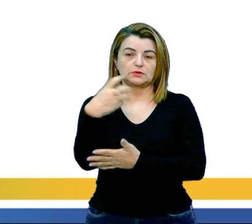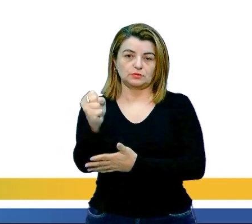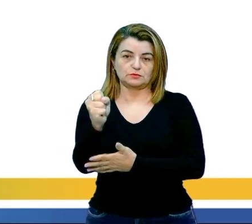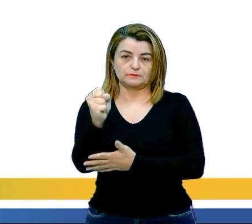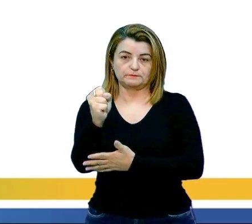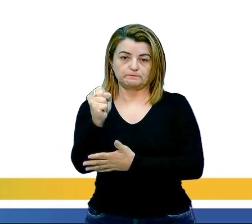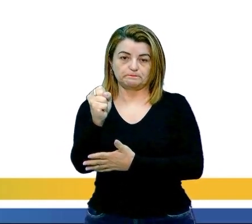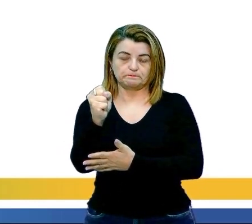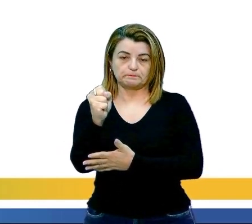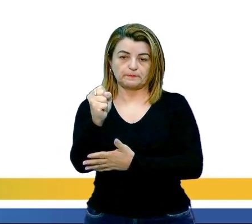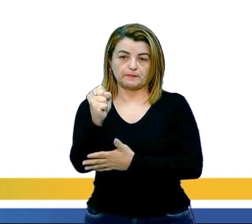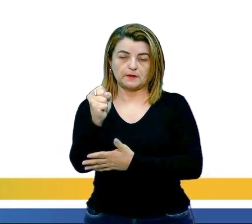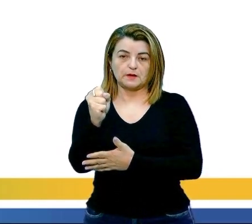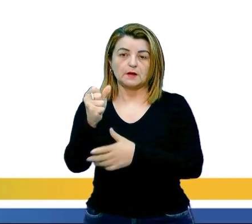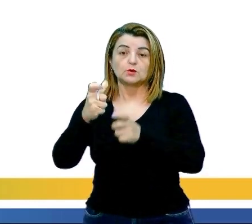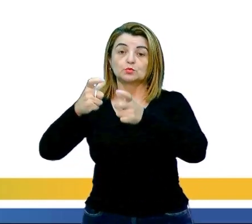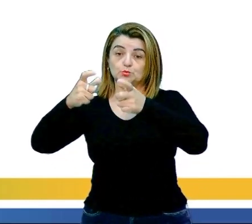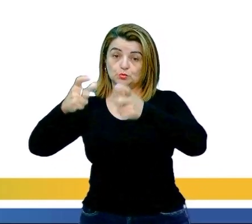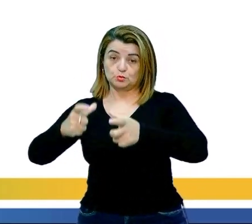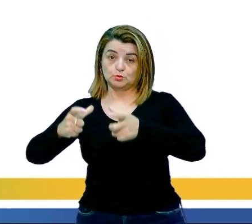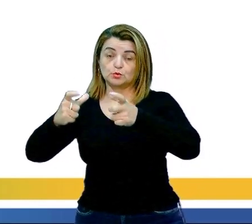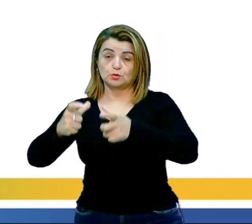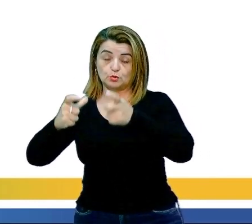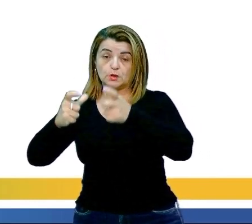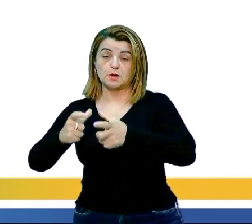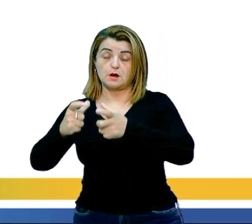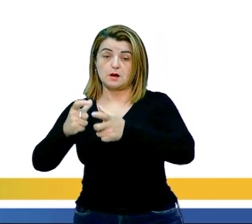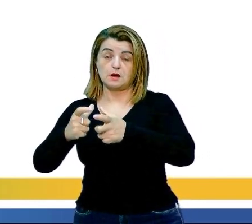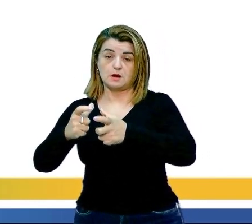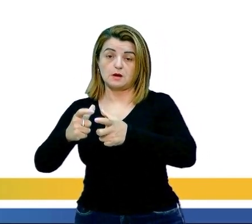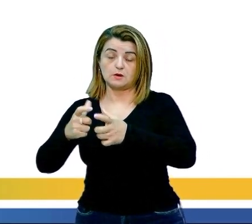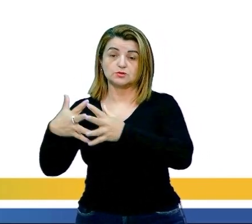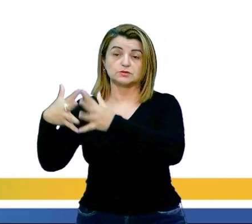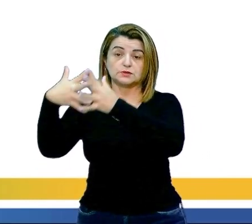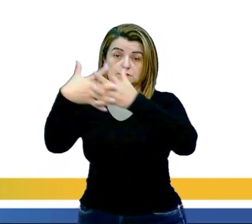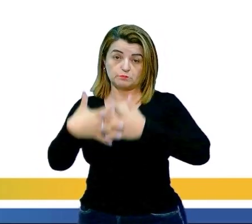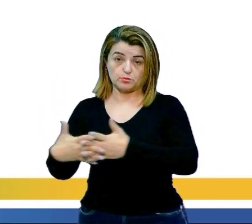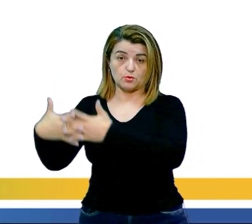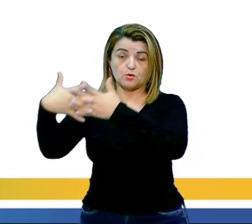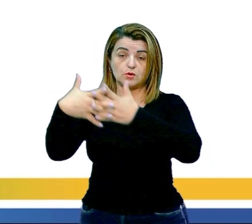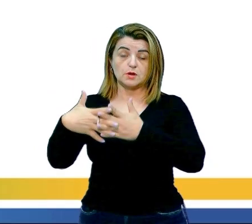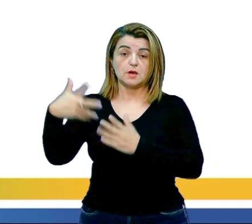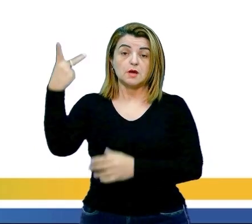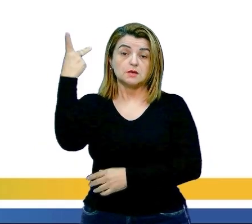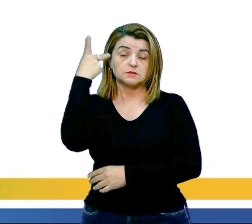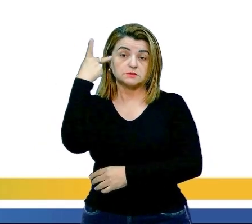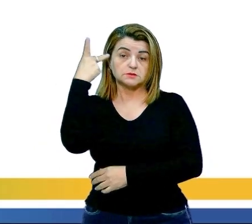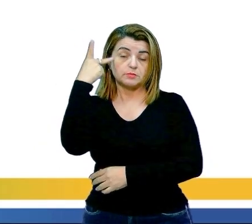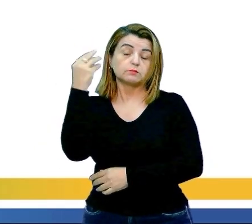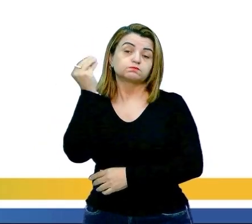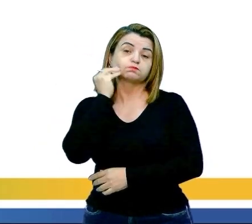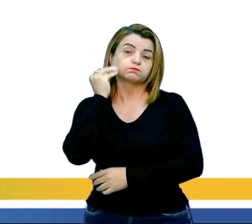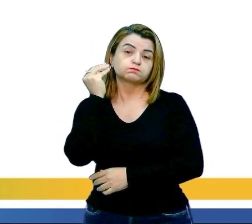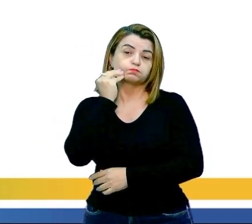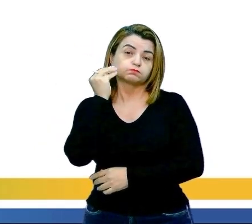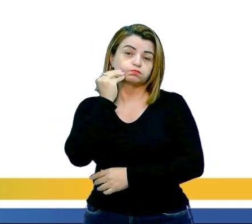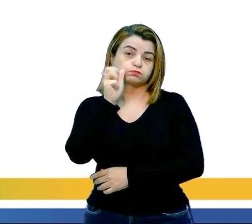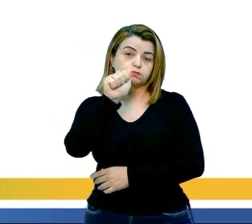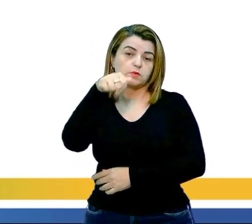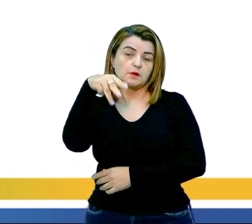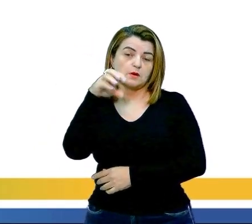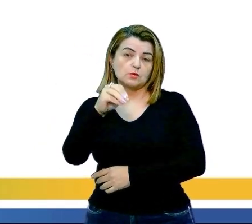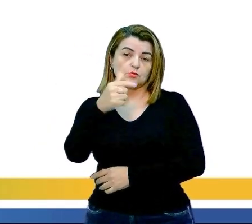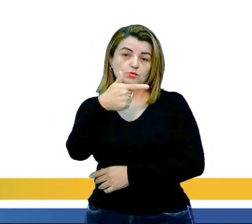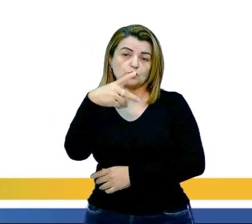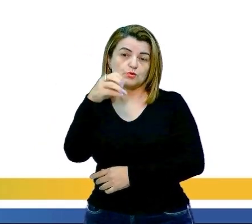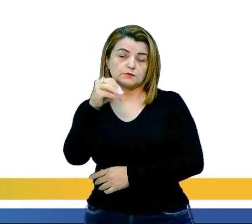A Companhia de Engenharia de Tráfego de São Paulo testou em 2013